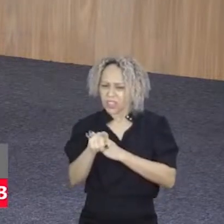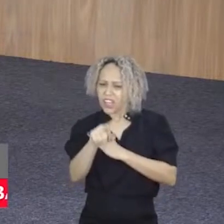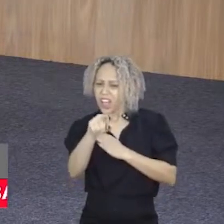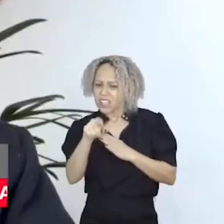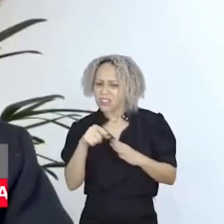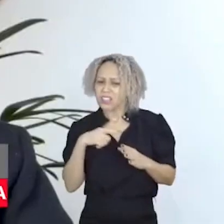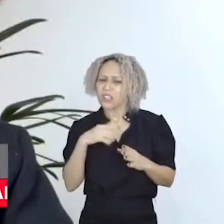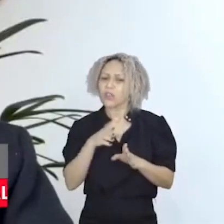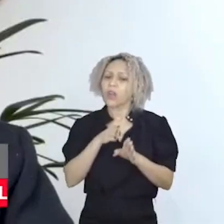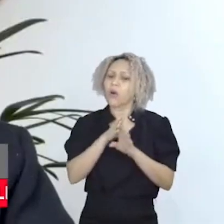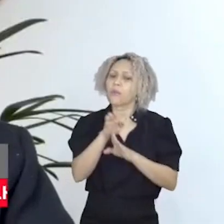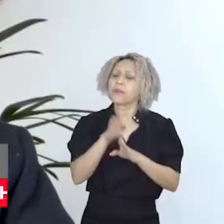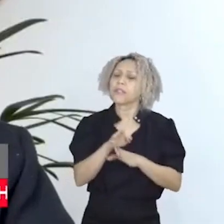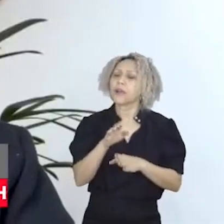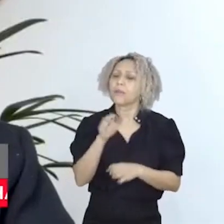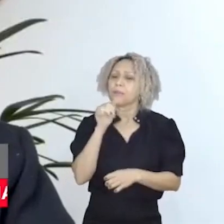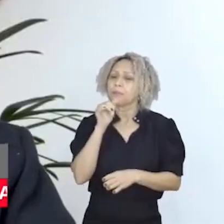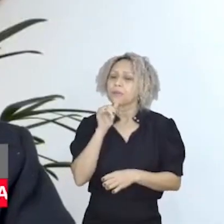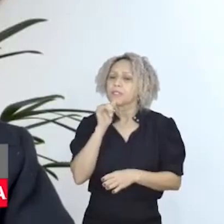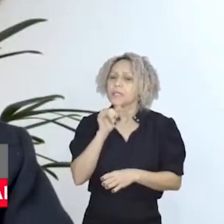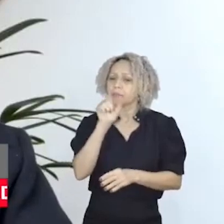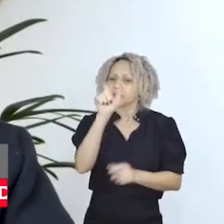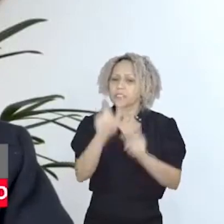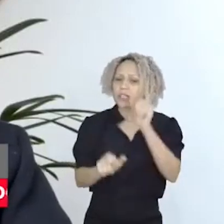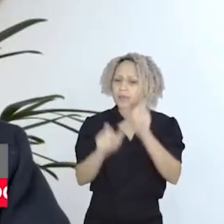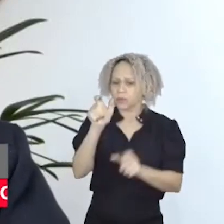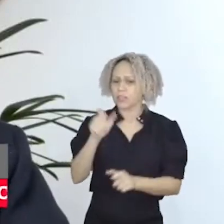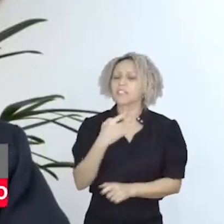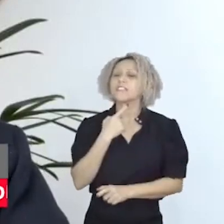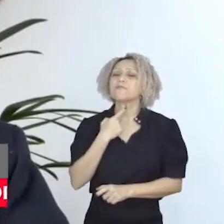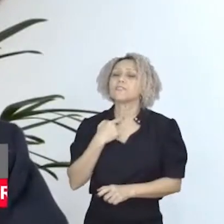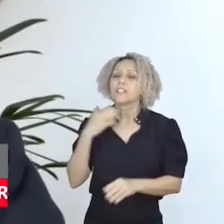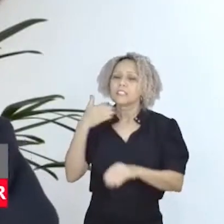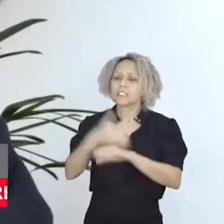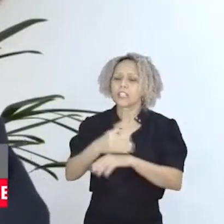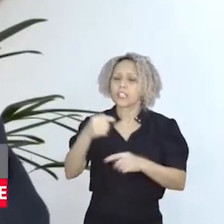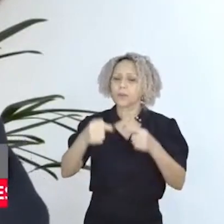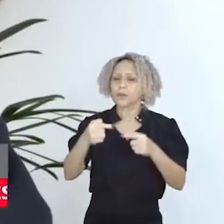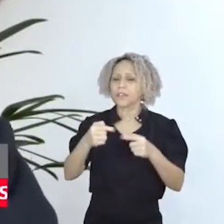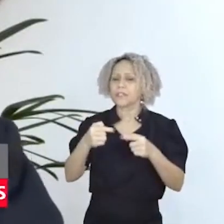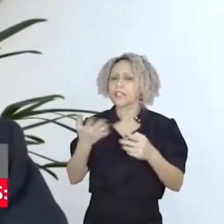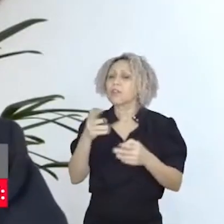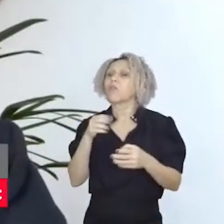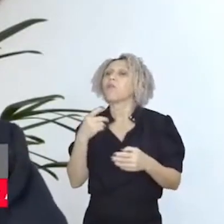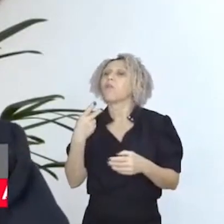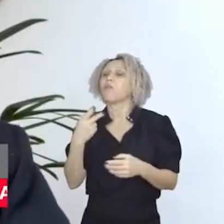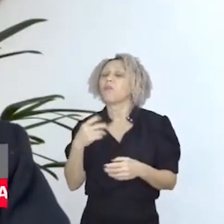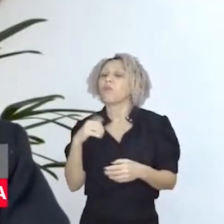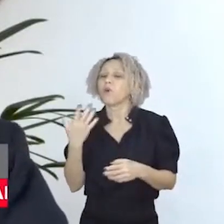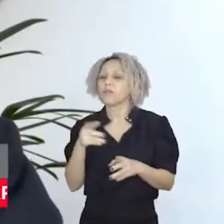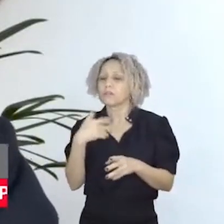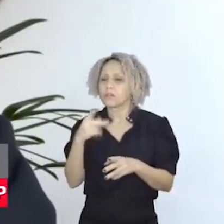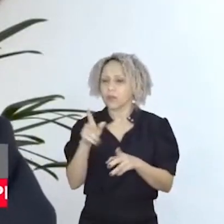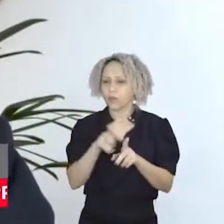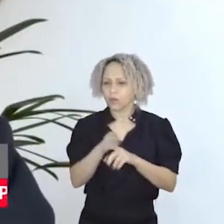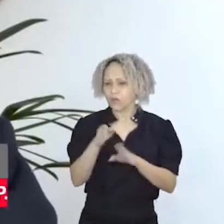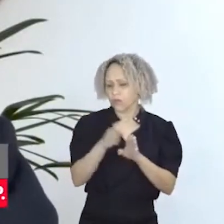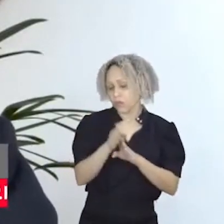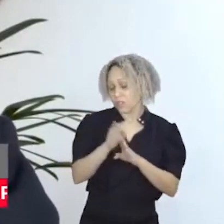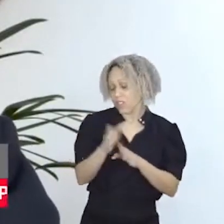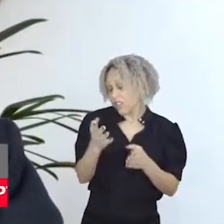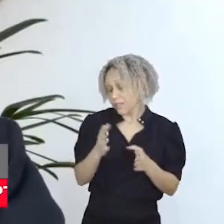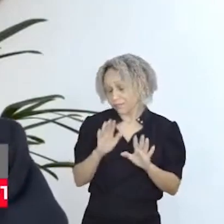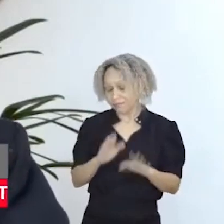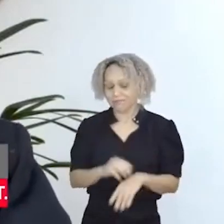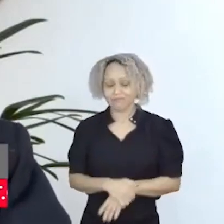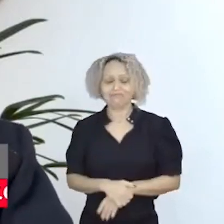Olha, eu diria que ser mulher na política é um desafio. Não tem como não ter receio. Nós mulheres, a